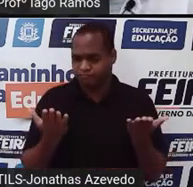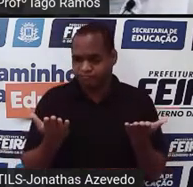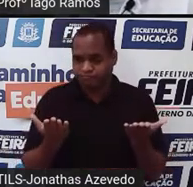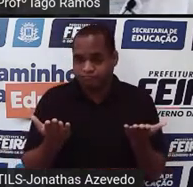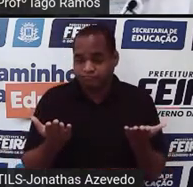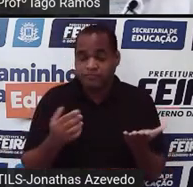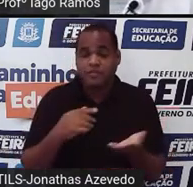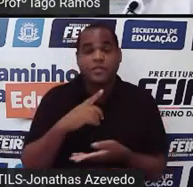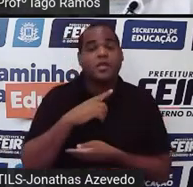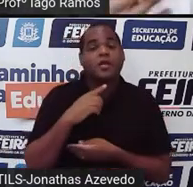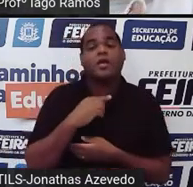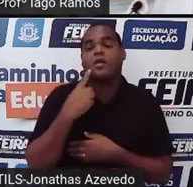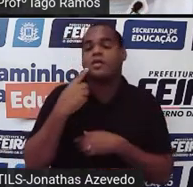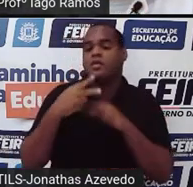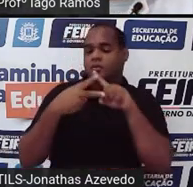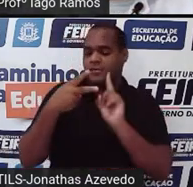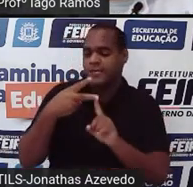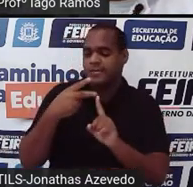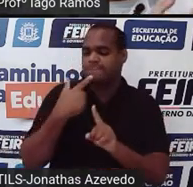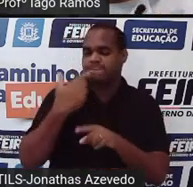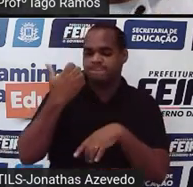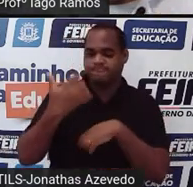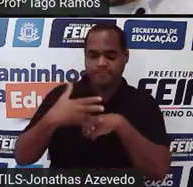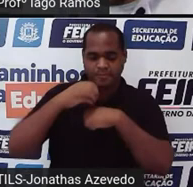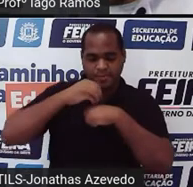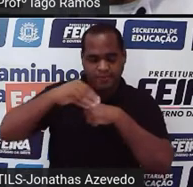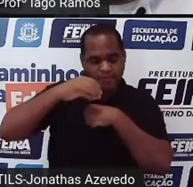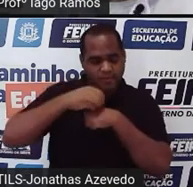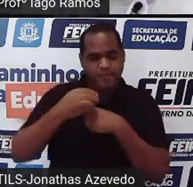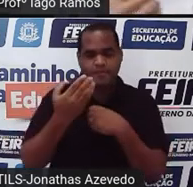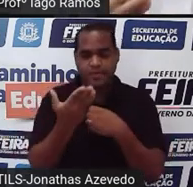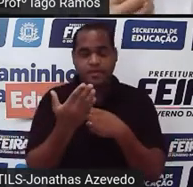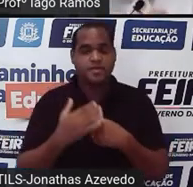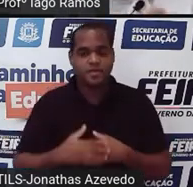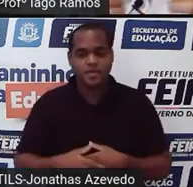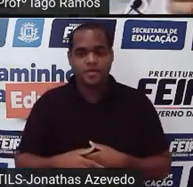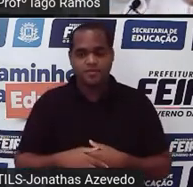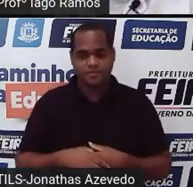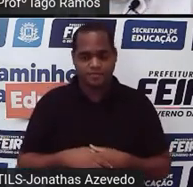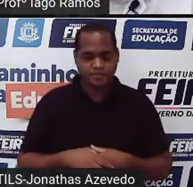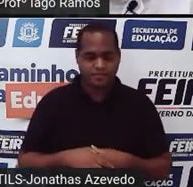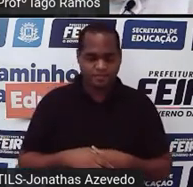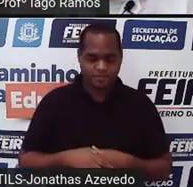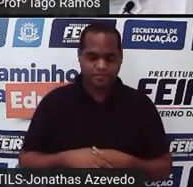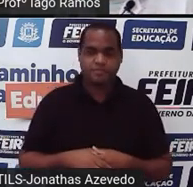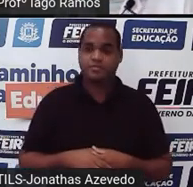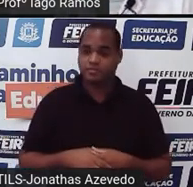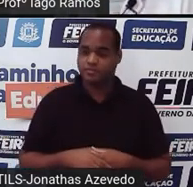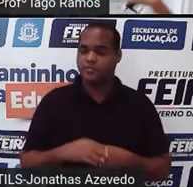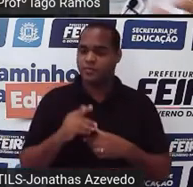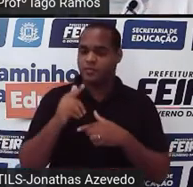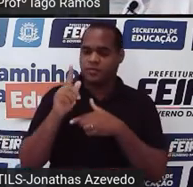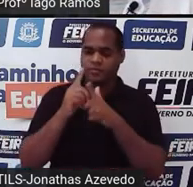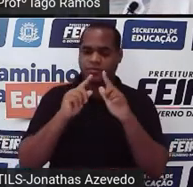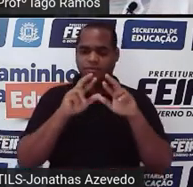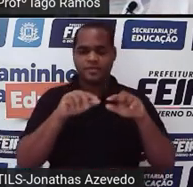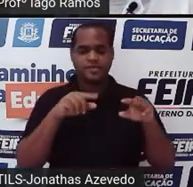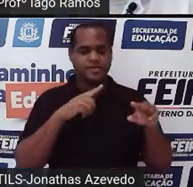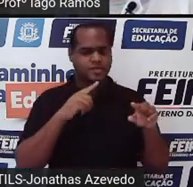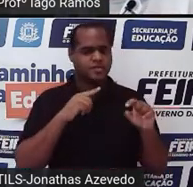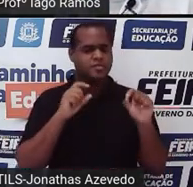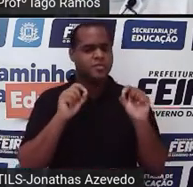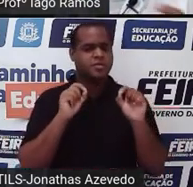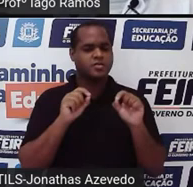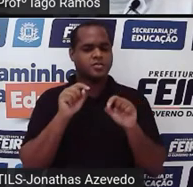além dessas duas formas que eu trouxe para você tem outras formas de a gente usar os